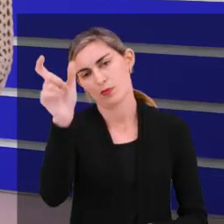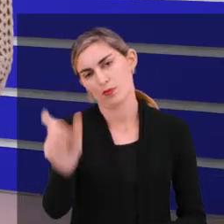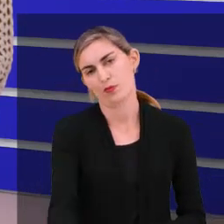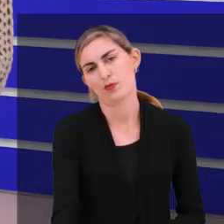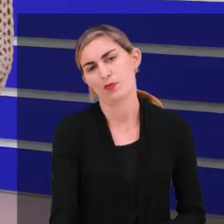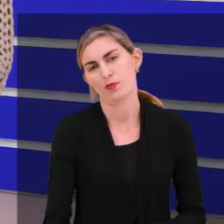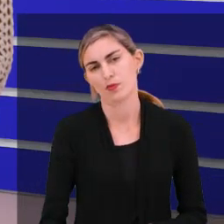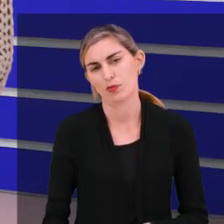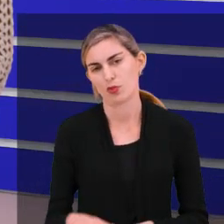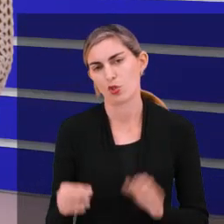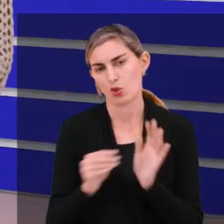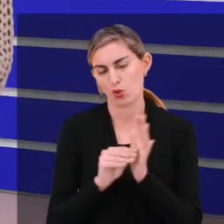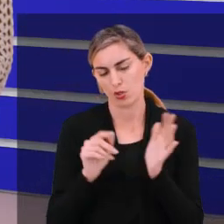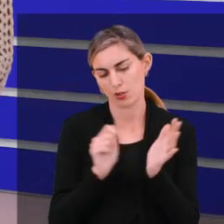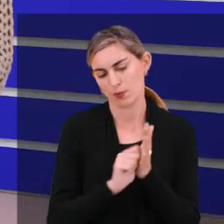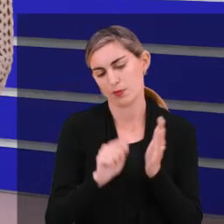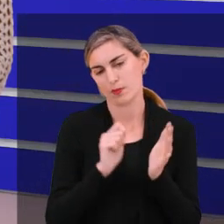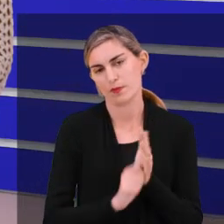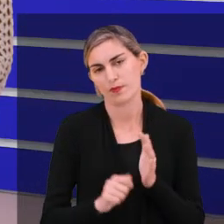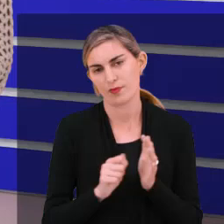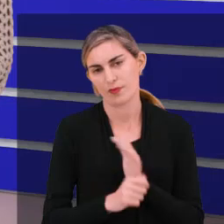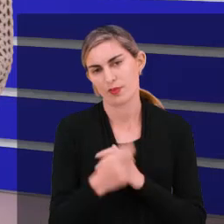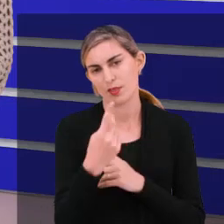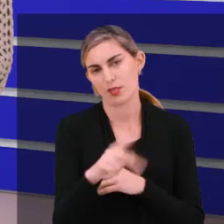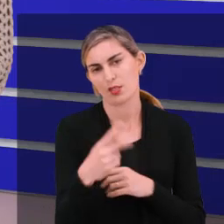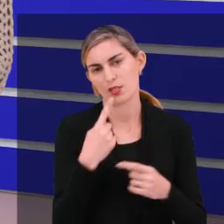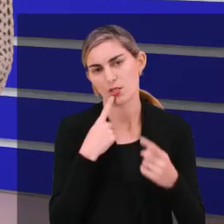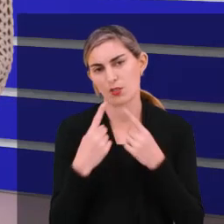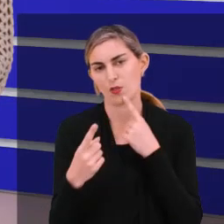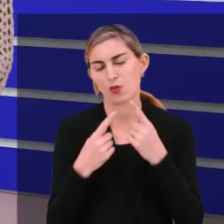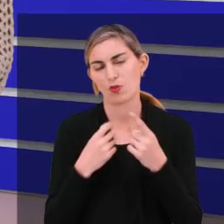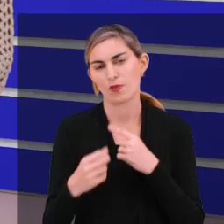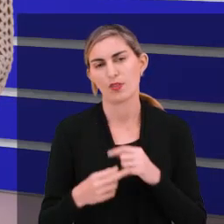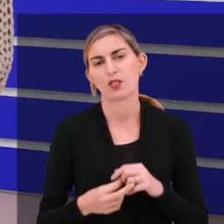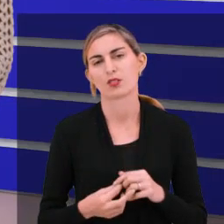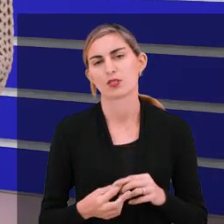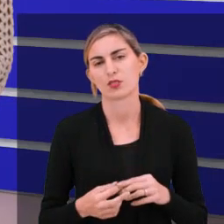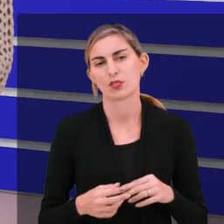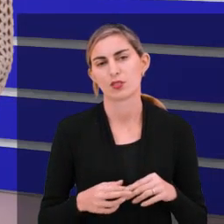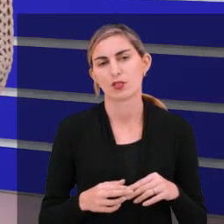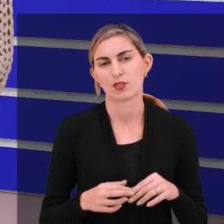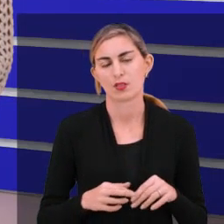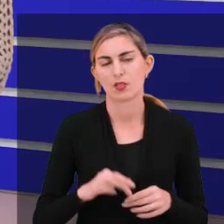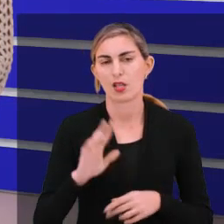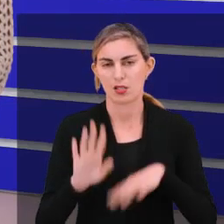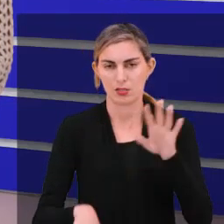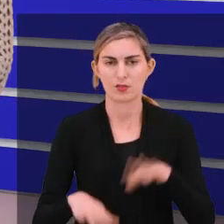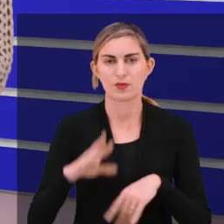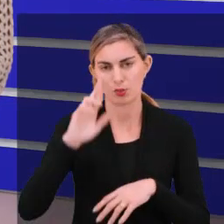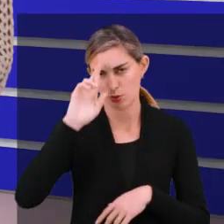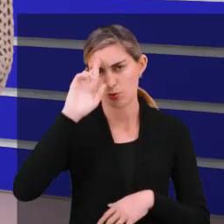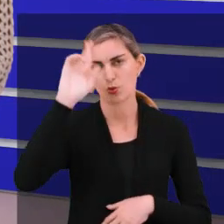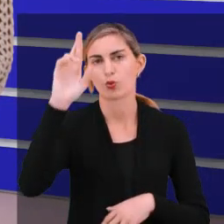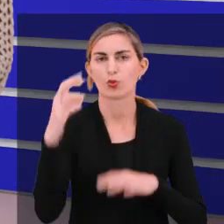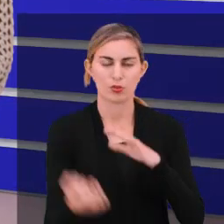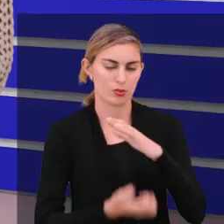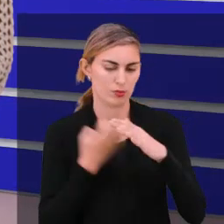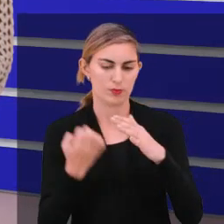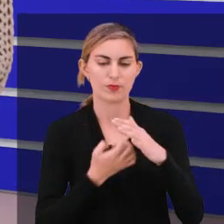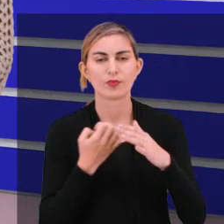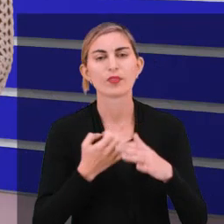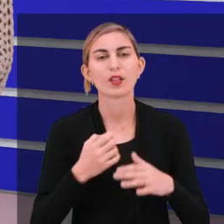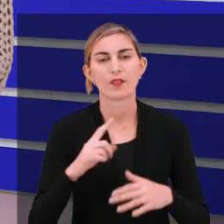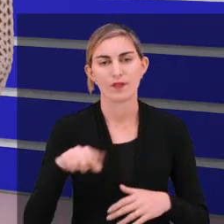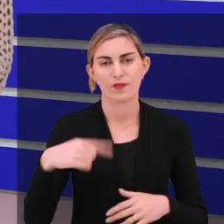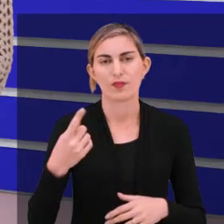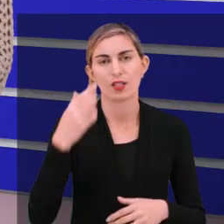cidadã, colocando no papel, no lápis, era essa conversa que eu teria com o dono da empresa, porque às vezes o dono da empresa, ele